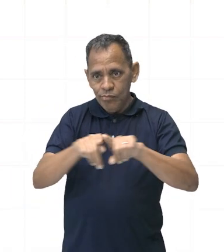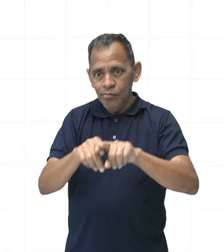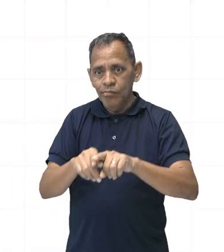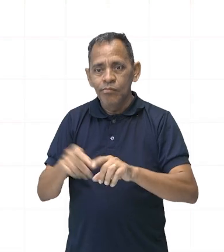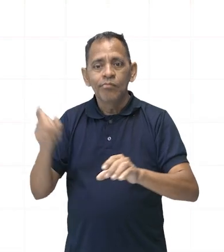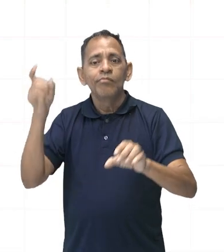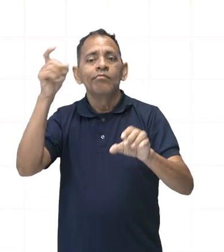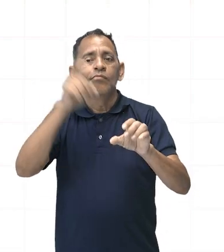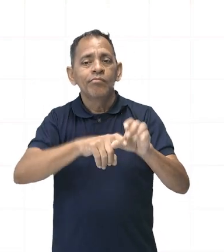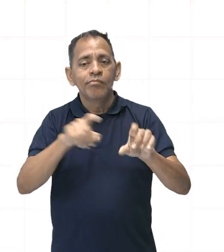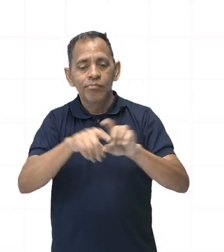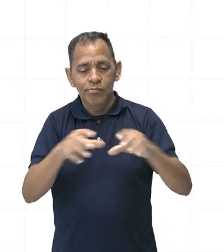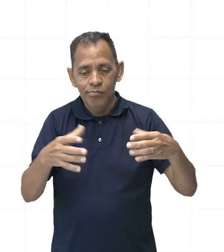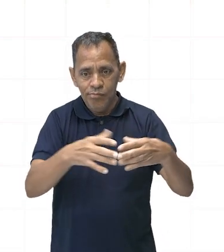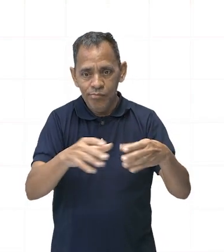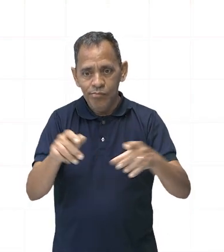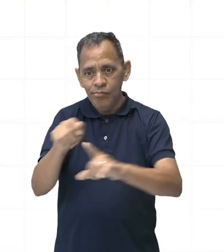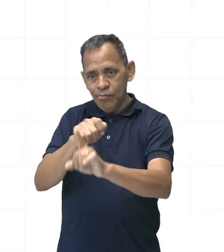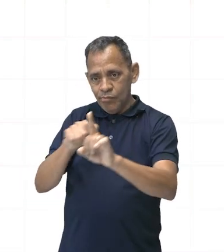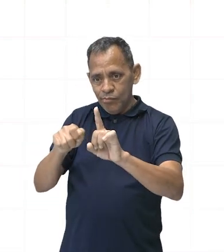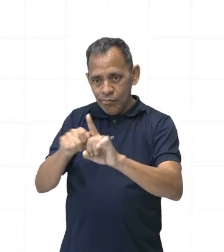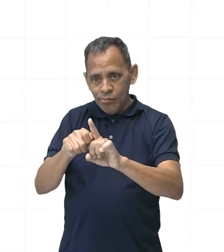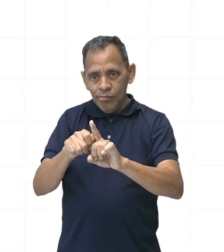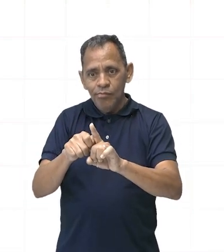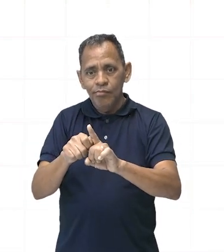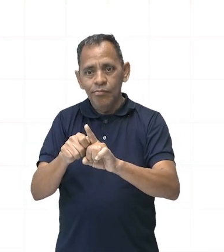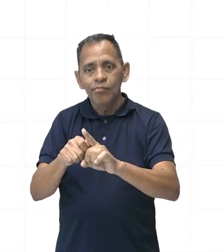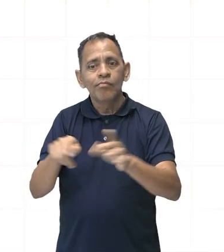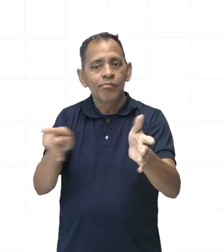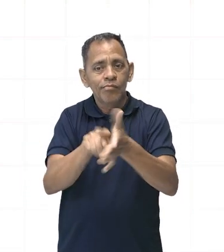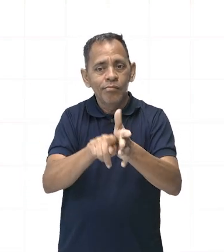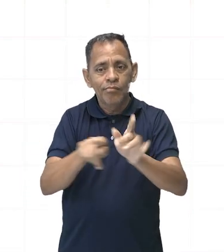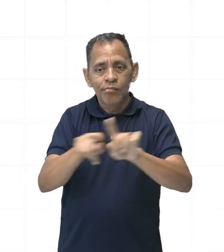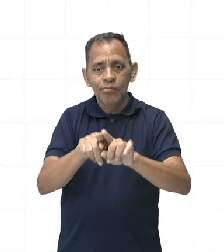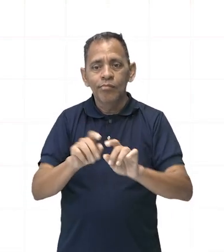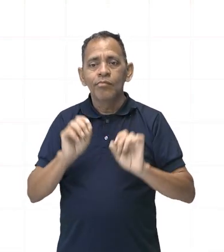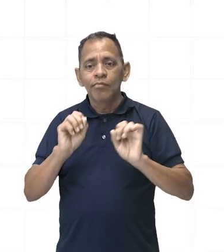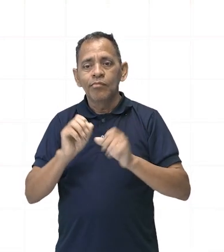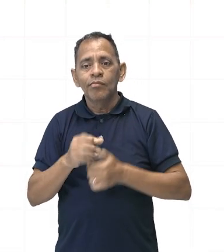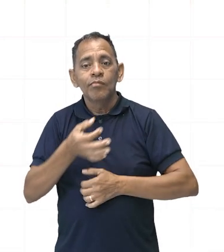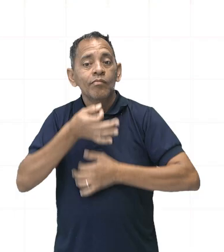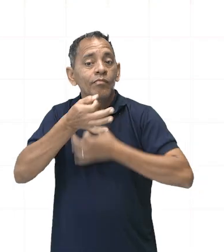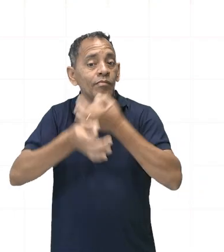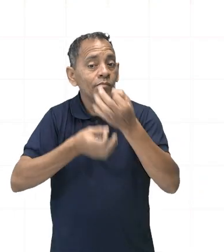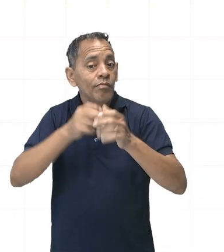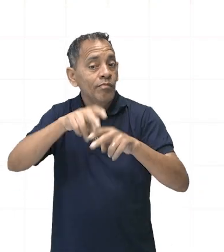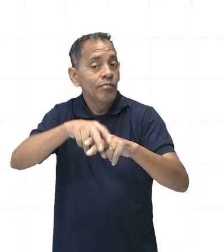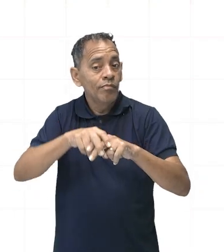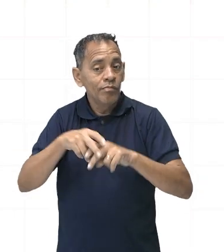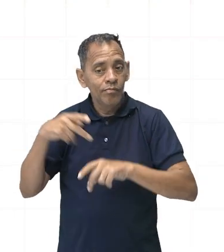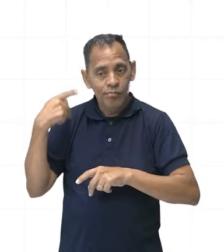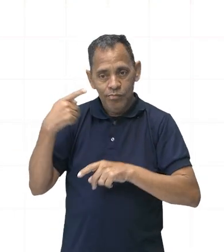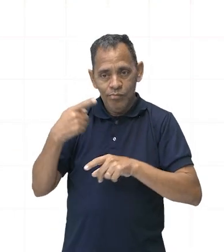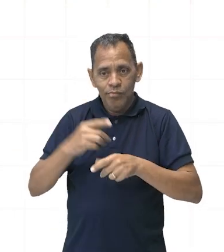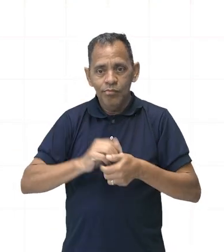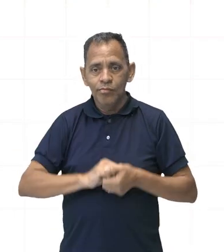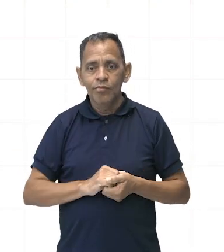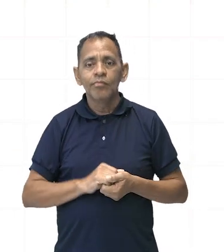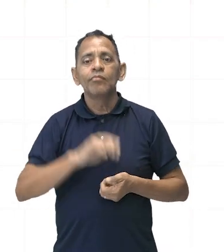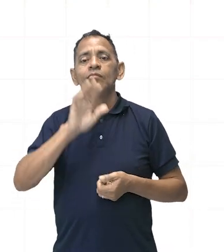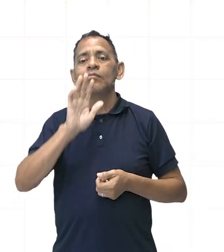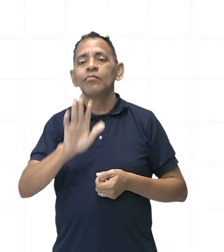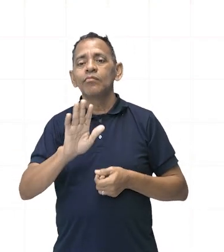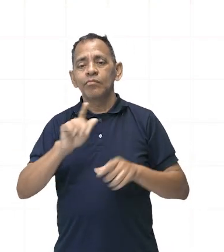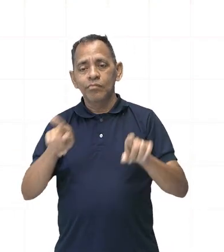pertencimento a um grupo social específico ou até mesmo por conta de sua opinião política, tá? Além